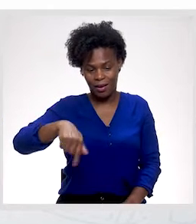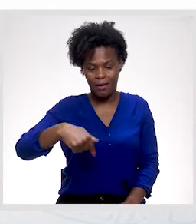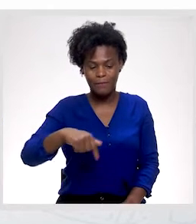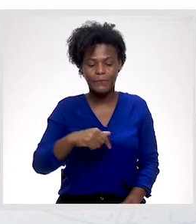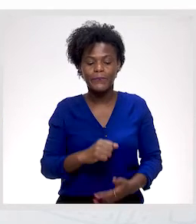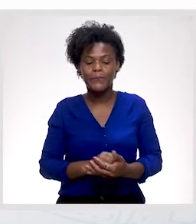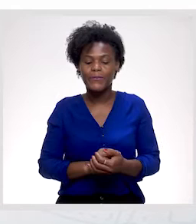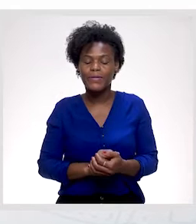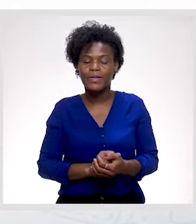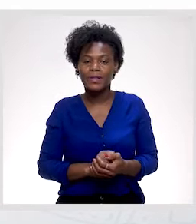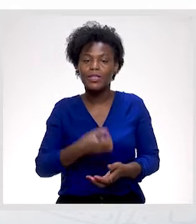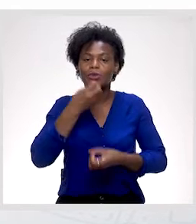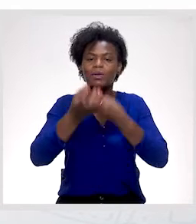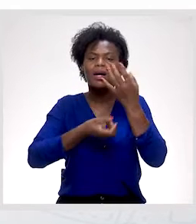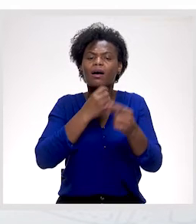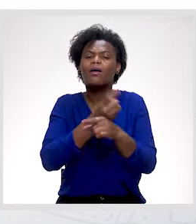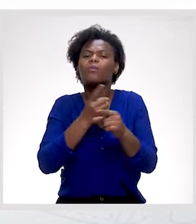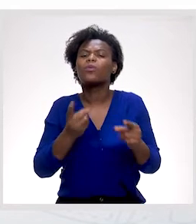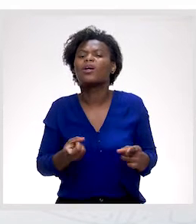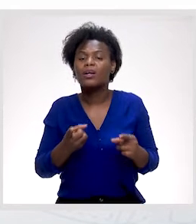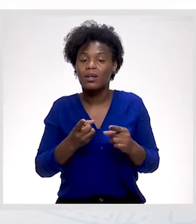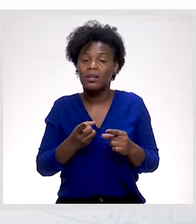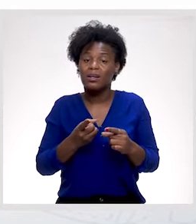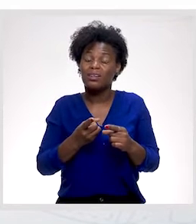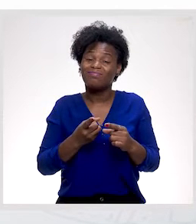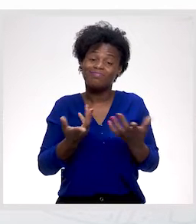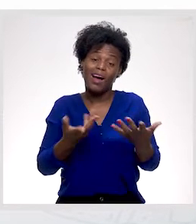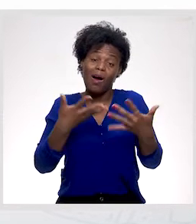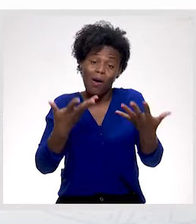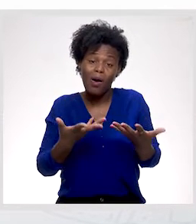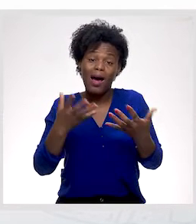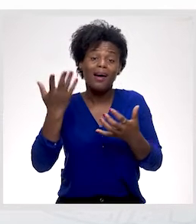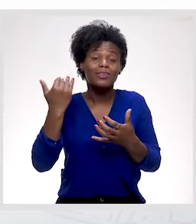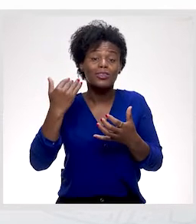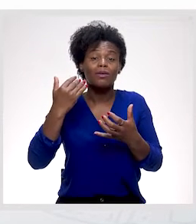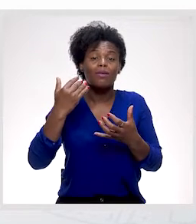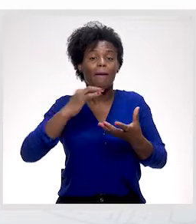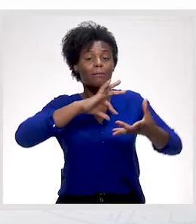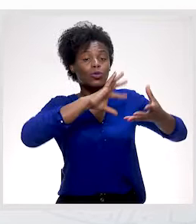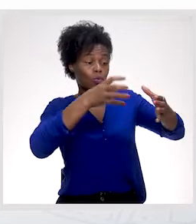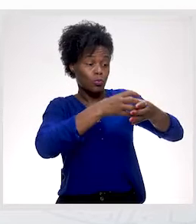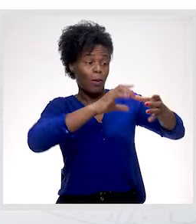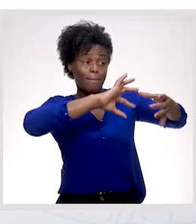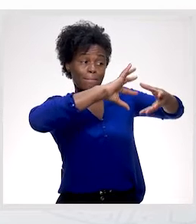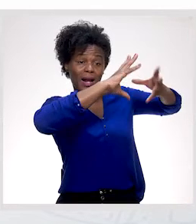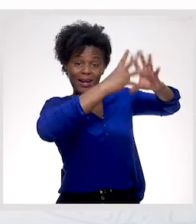fundamentar, explicar o porquê da despromoção do planeta, do grupo dos planetas clássicos,